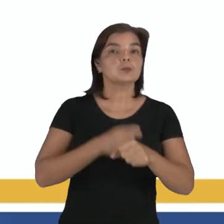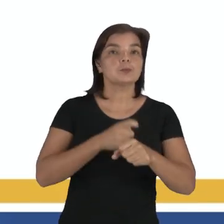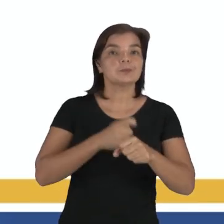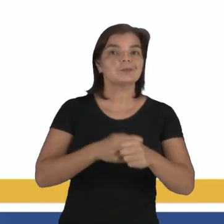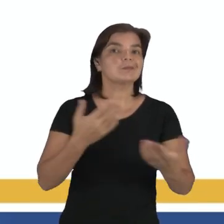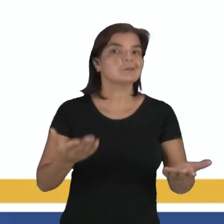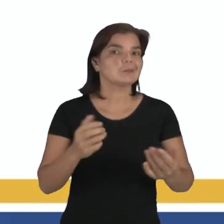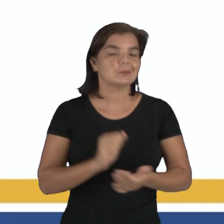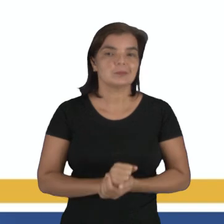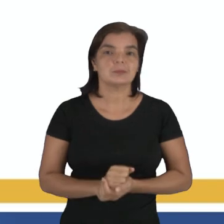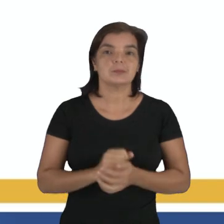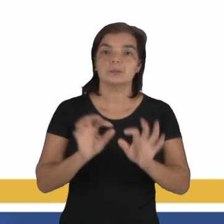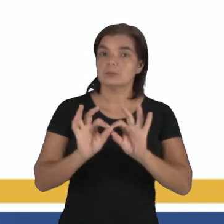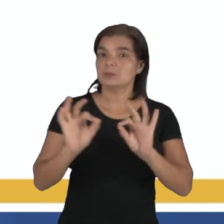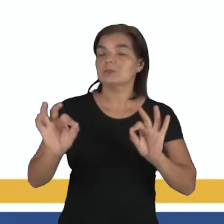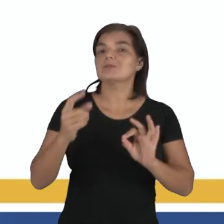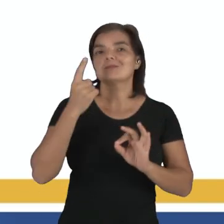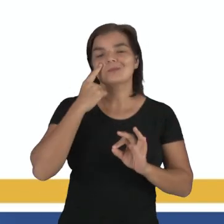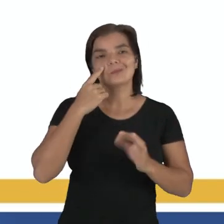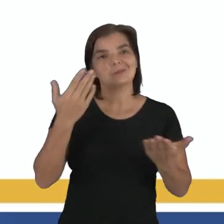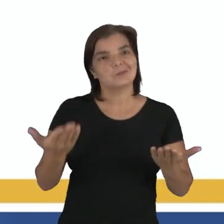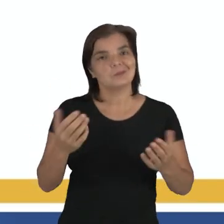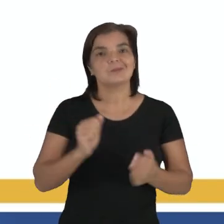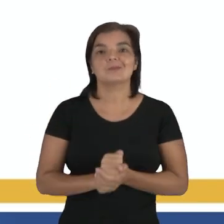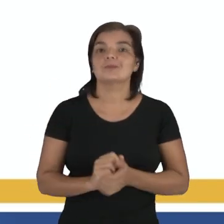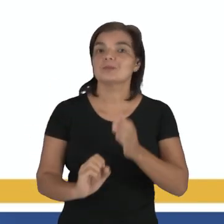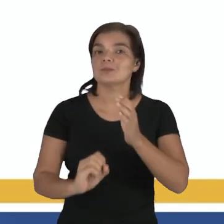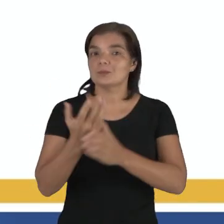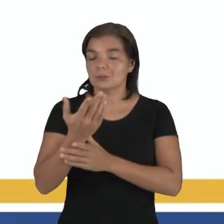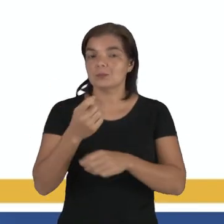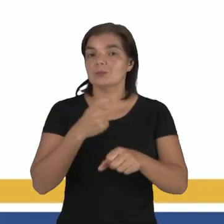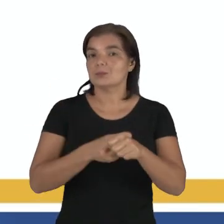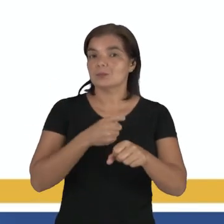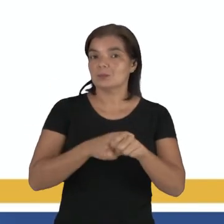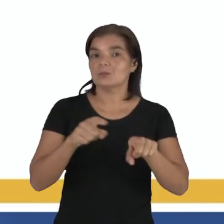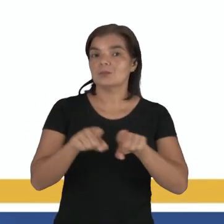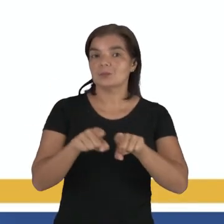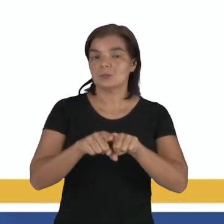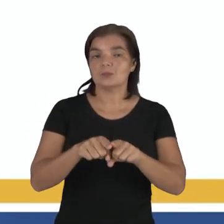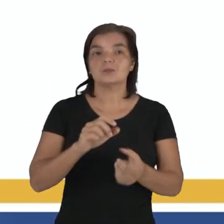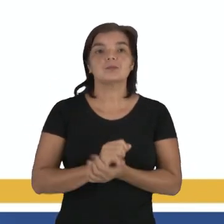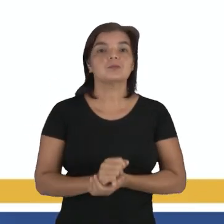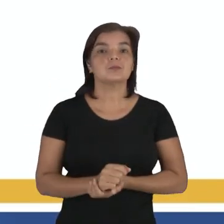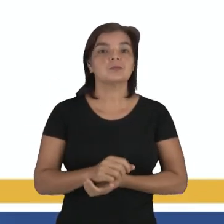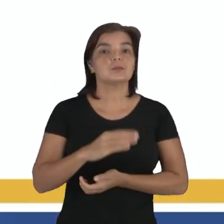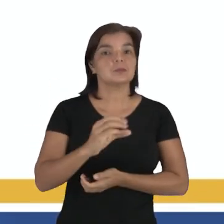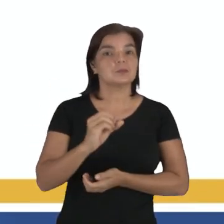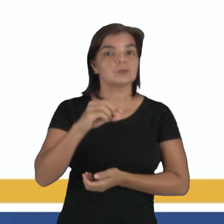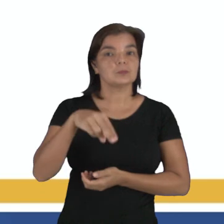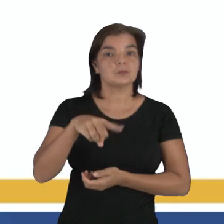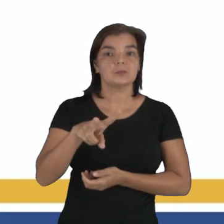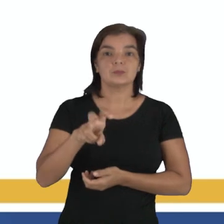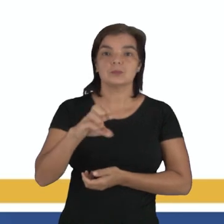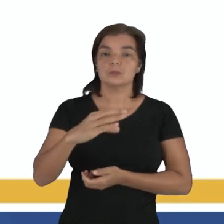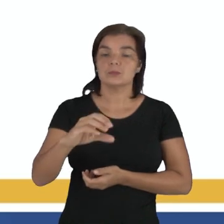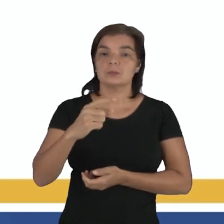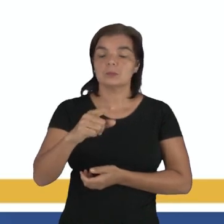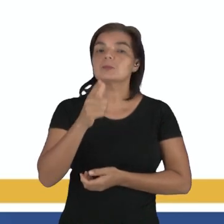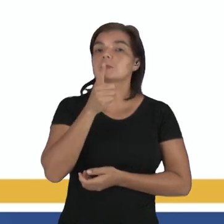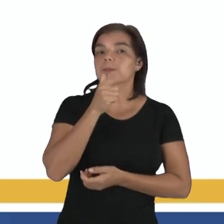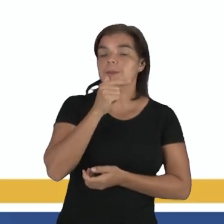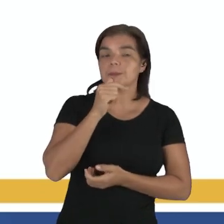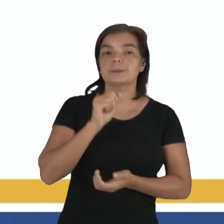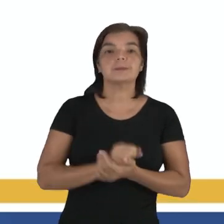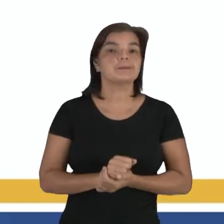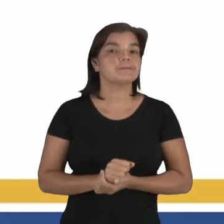sólidos, e aí no caso distancia-se do que a gente viu, porque quem ocorre lá nos sólidos é a condução. A convecção são nos fluidos,